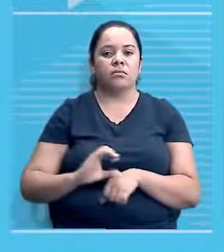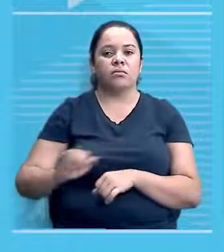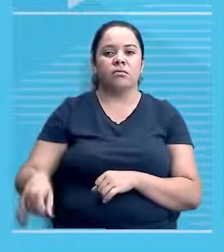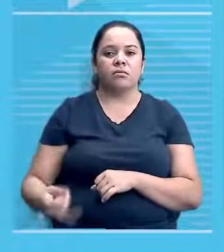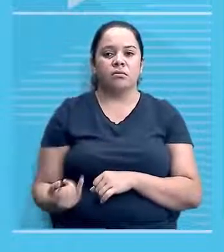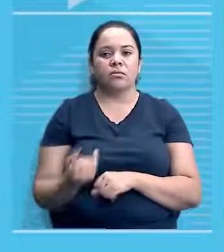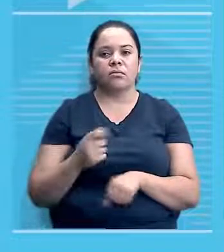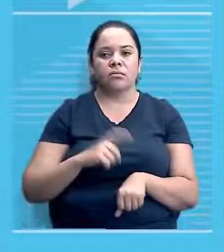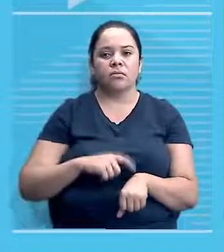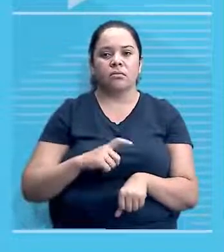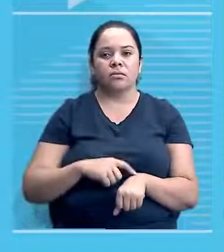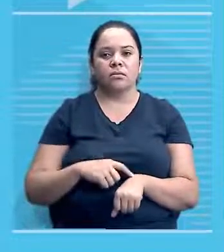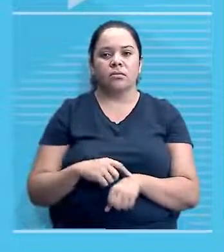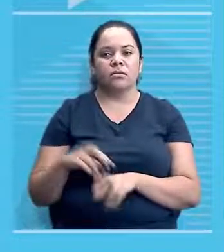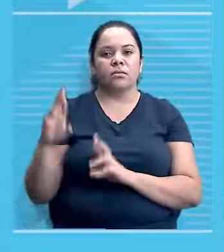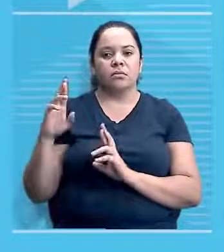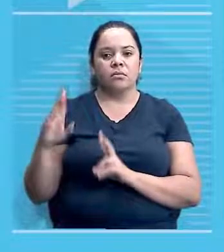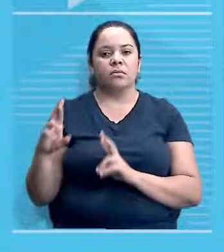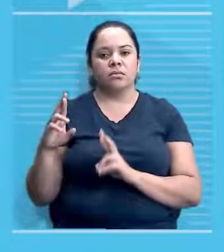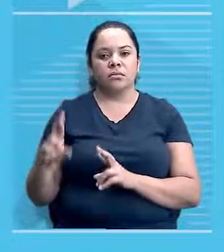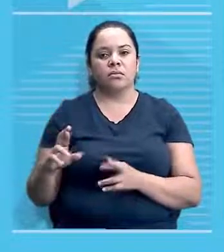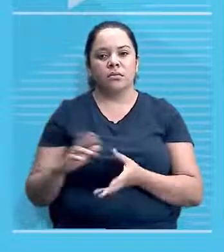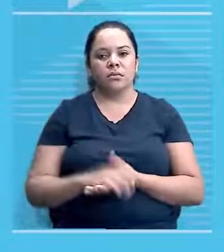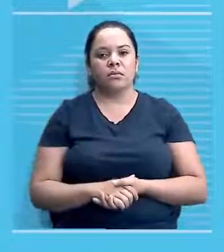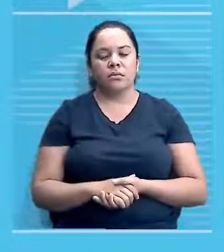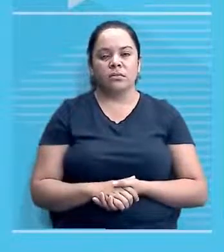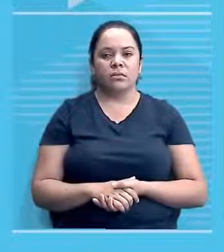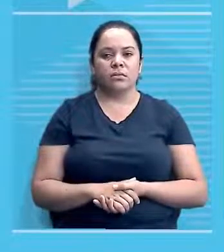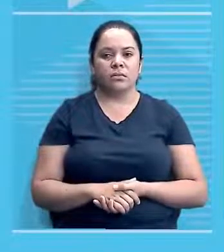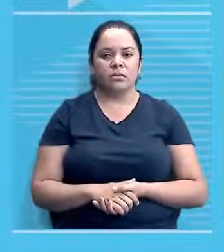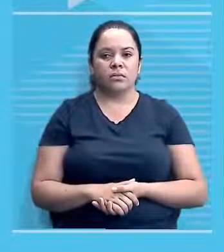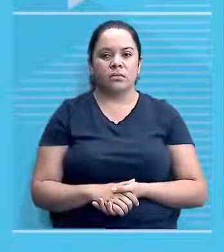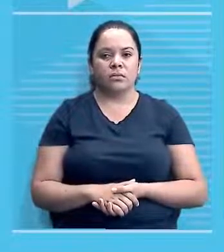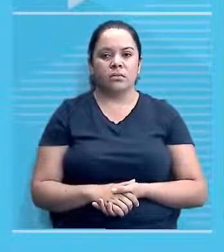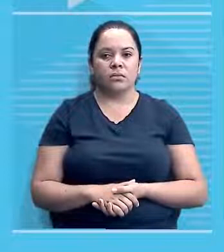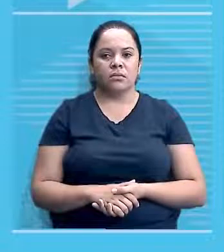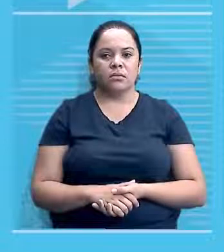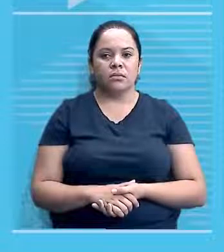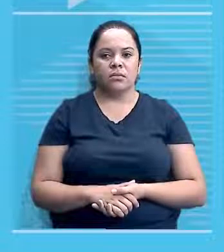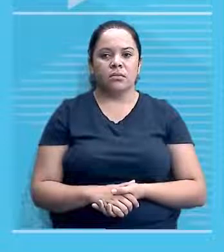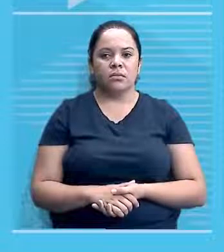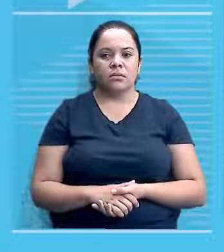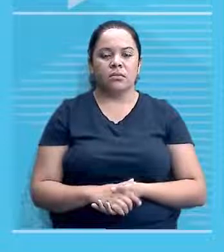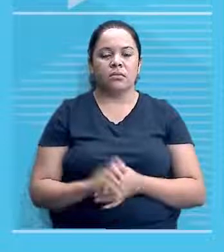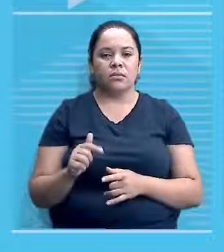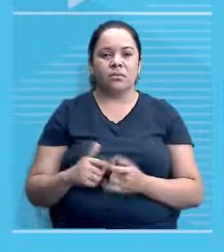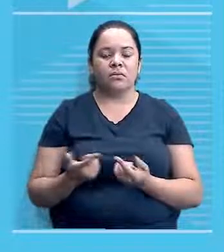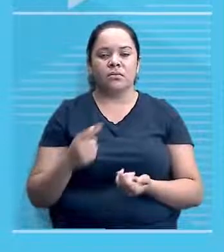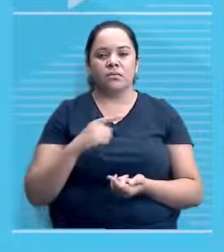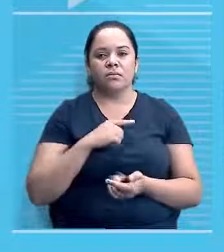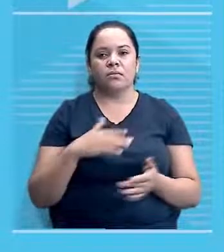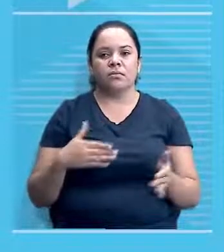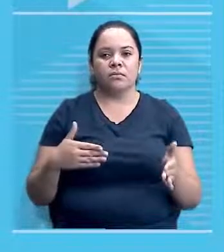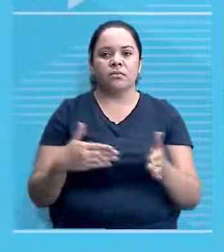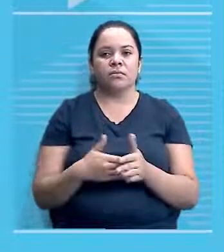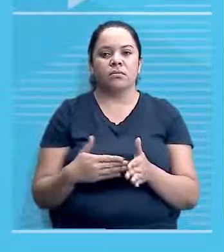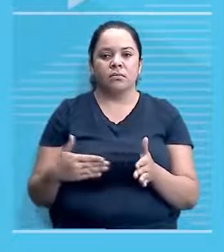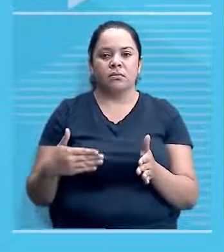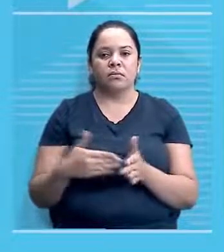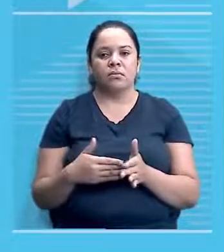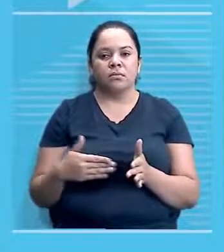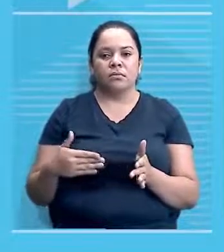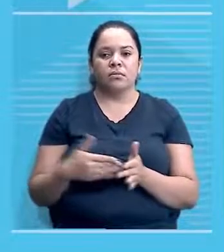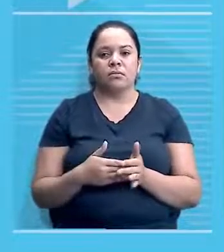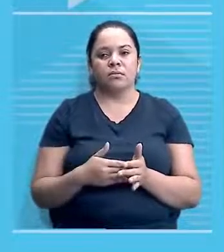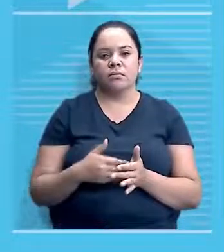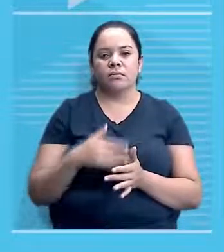que ele deseja e é a vocação dele Mas vem impedimento dos Pais aquela coisa